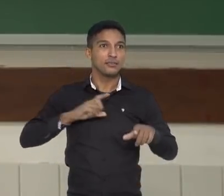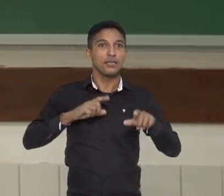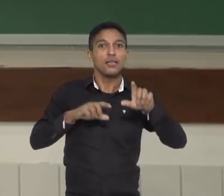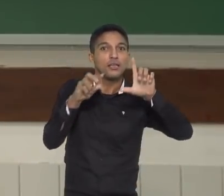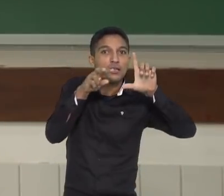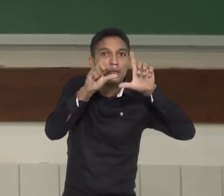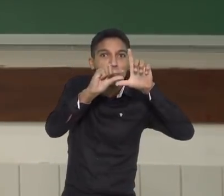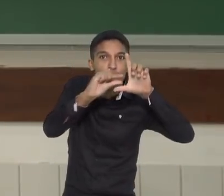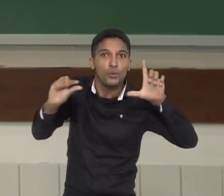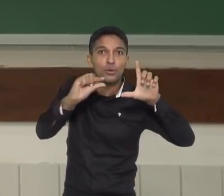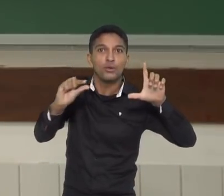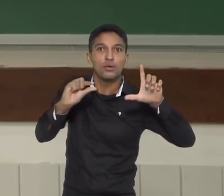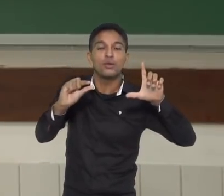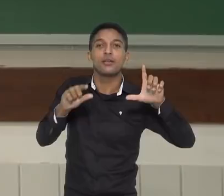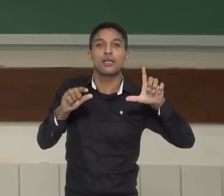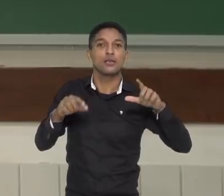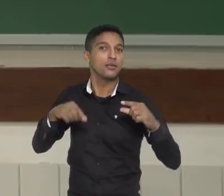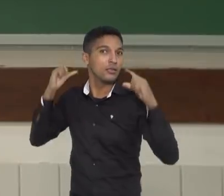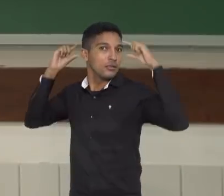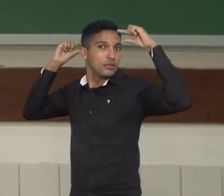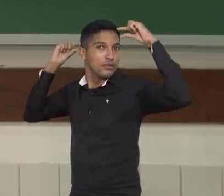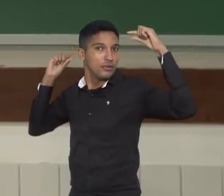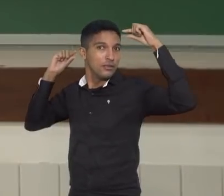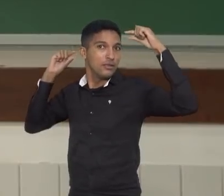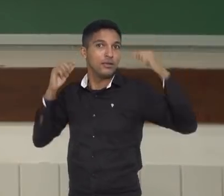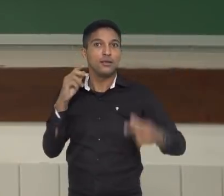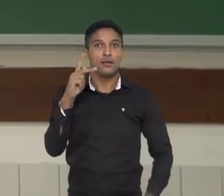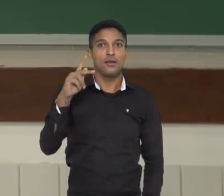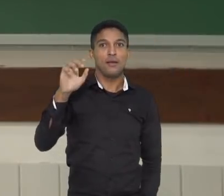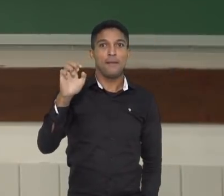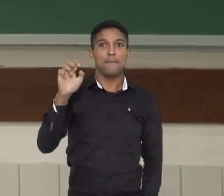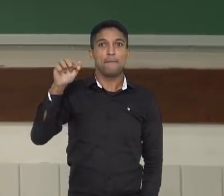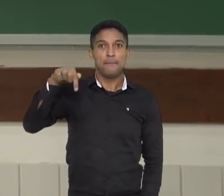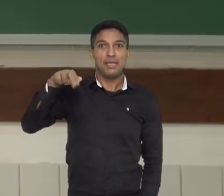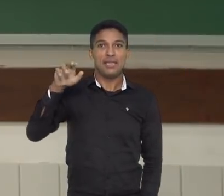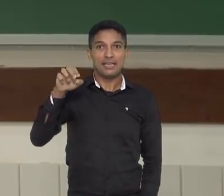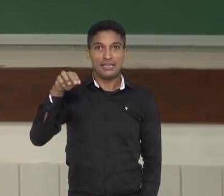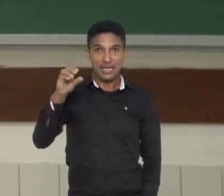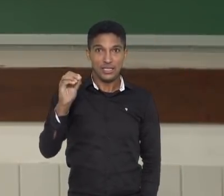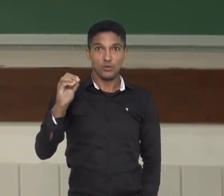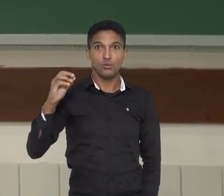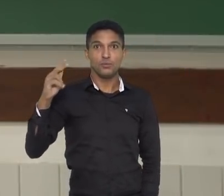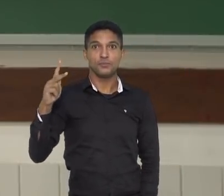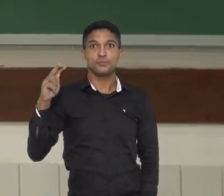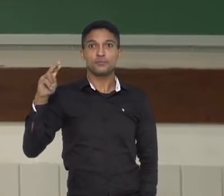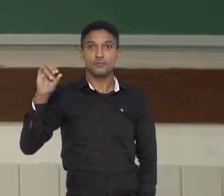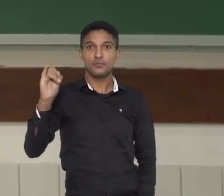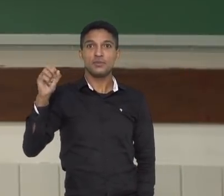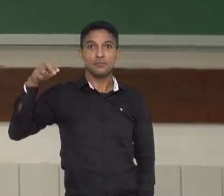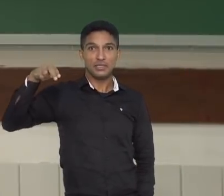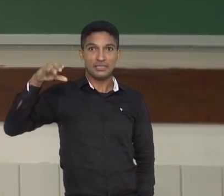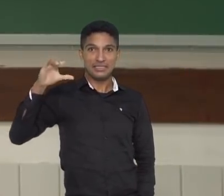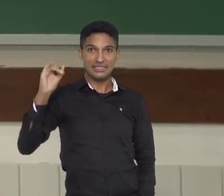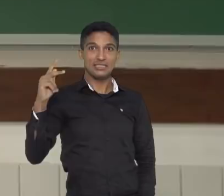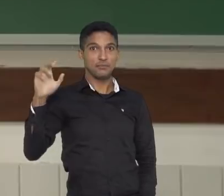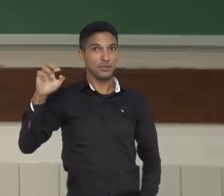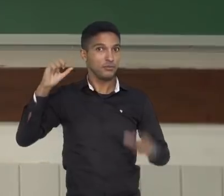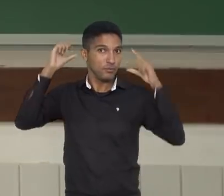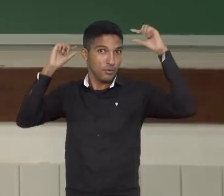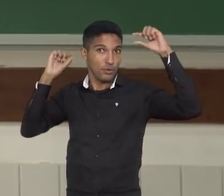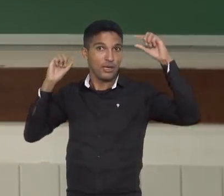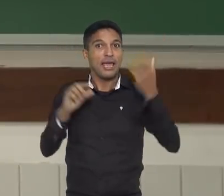esse trecho do Pequeno Príncipe? Lembram que o vídeo é da Lara Velho? Tudo